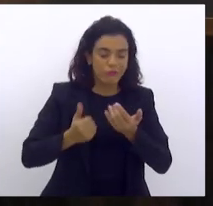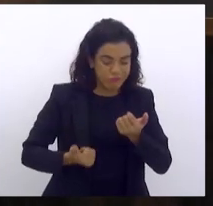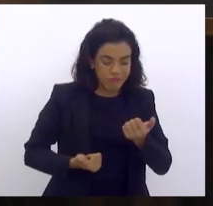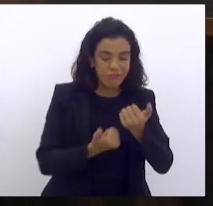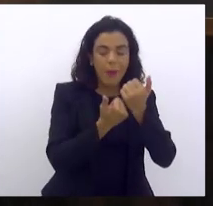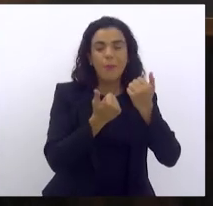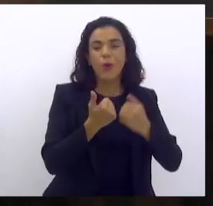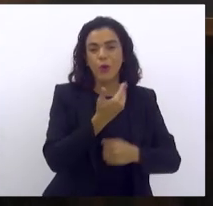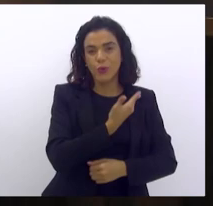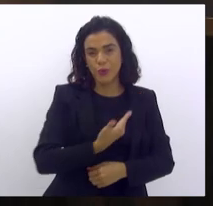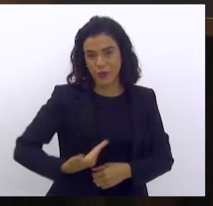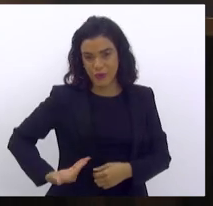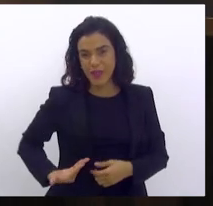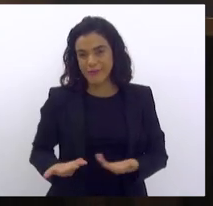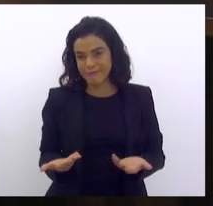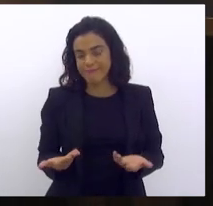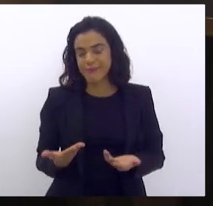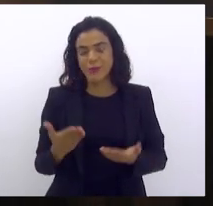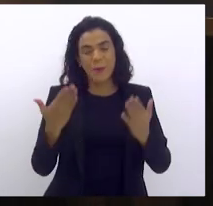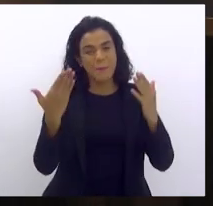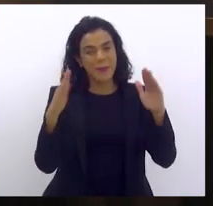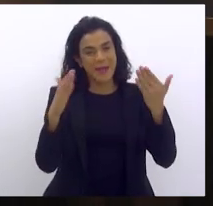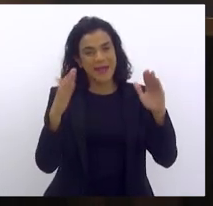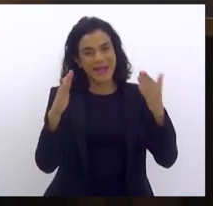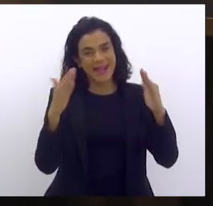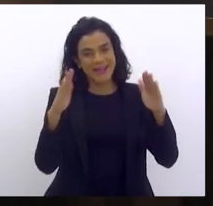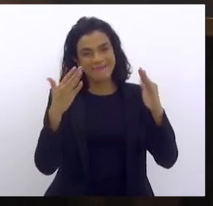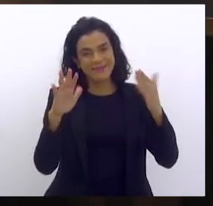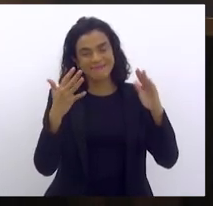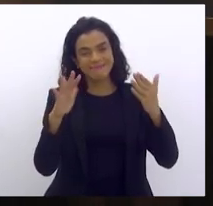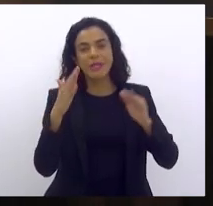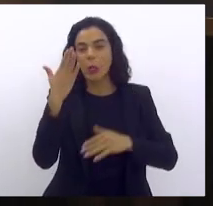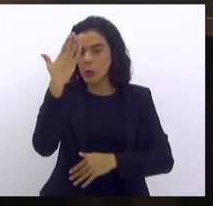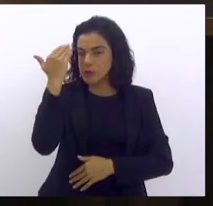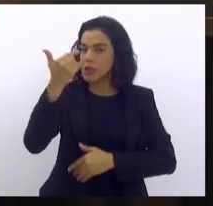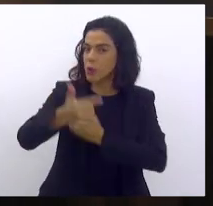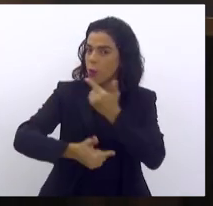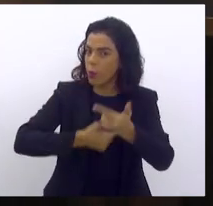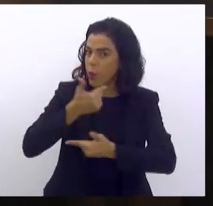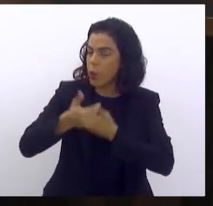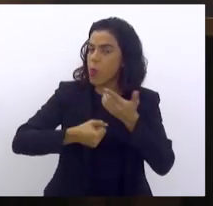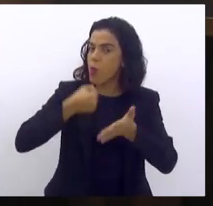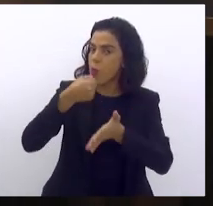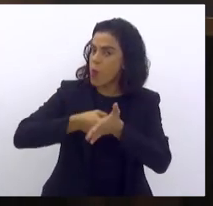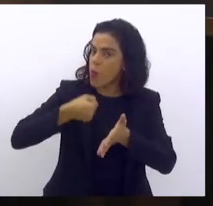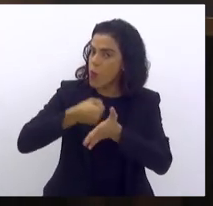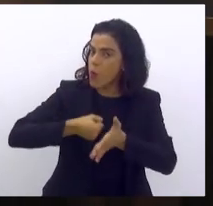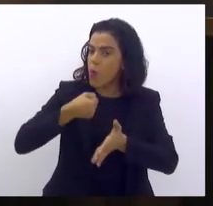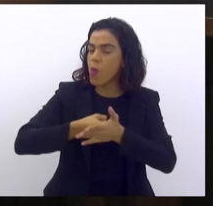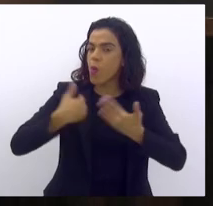né? Falta de apoio aí, então, parabéns pela essa frente aí. Eu sei que é uma batalha muito grande, né?